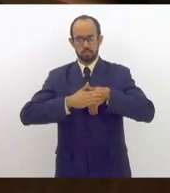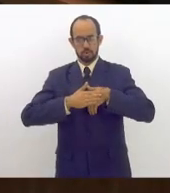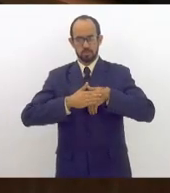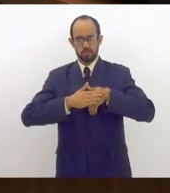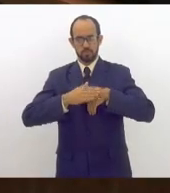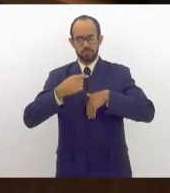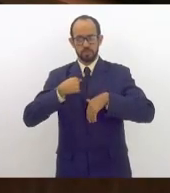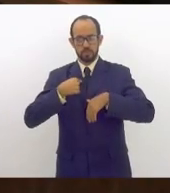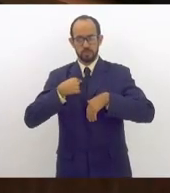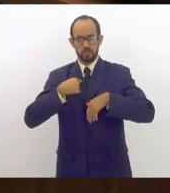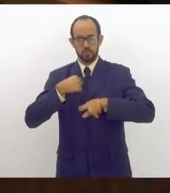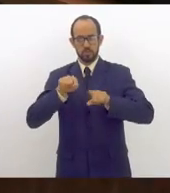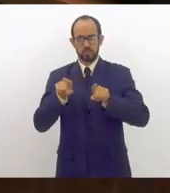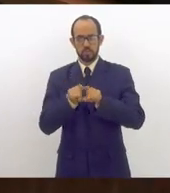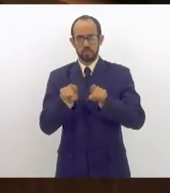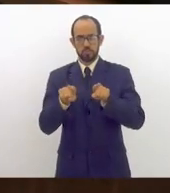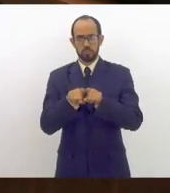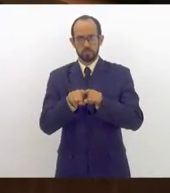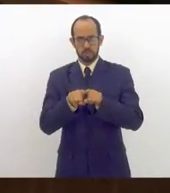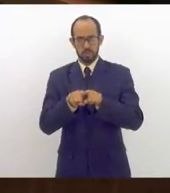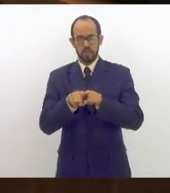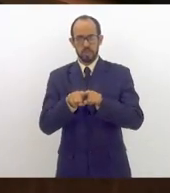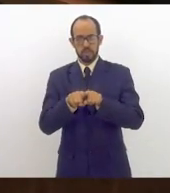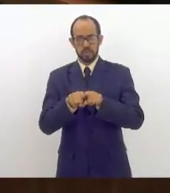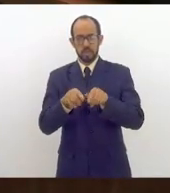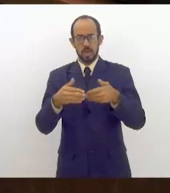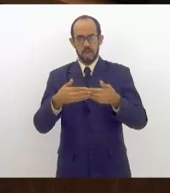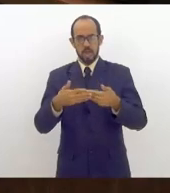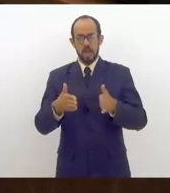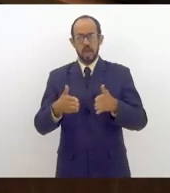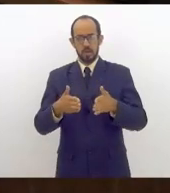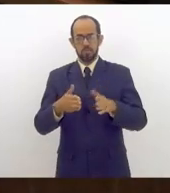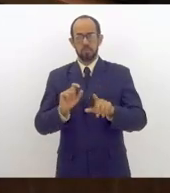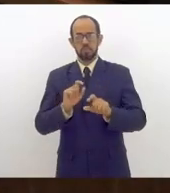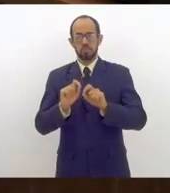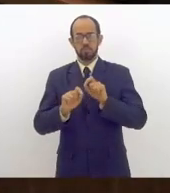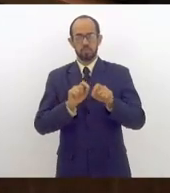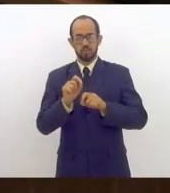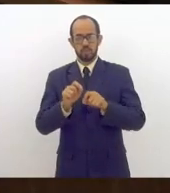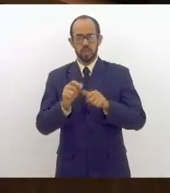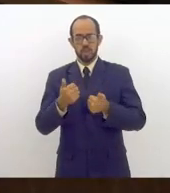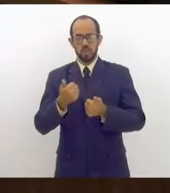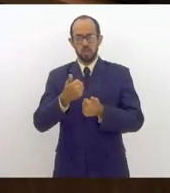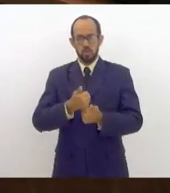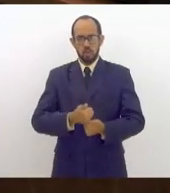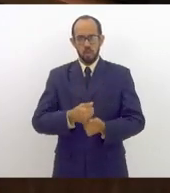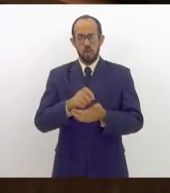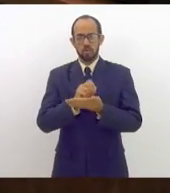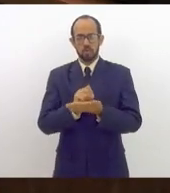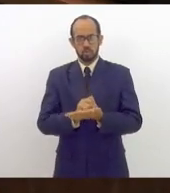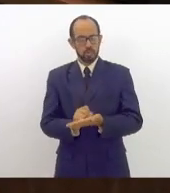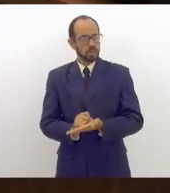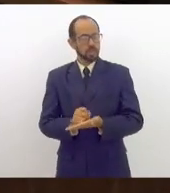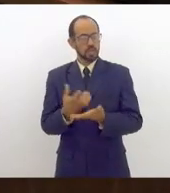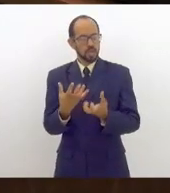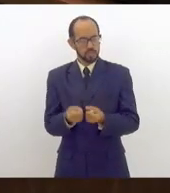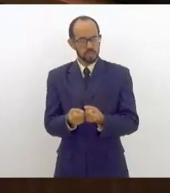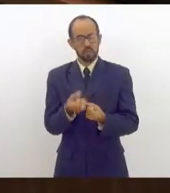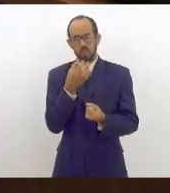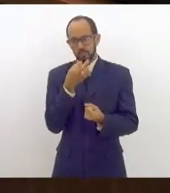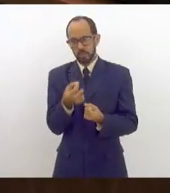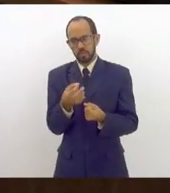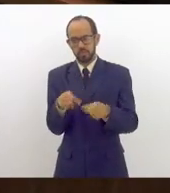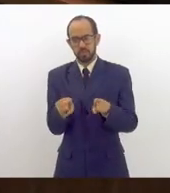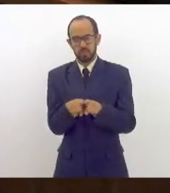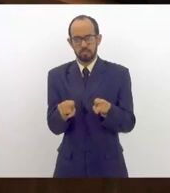Eu também abro aí a coautoria, aceito qualquer opinião, porque tenho certeza